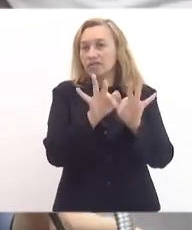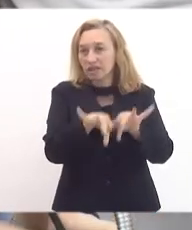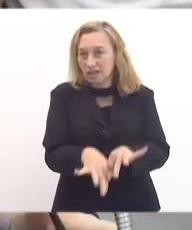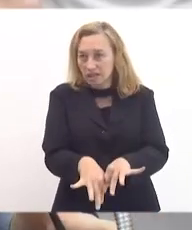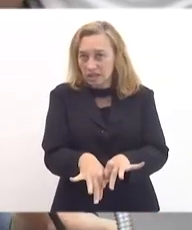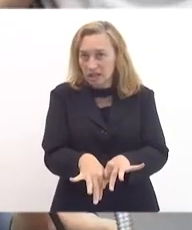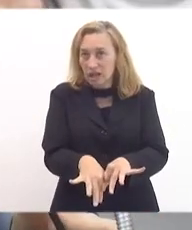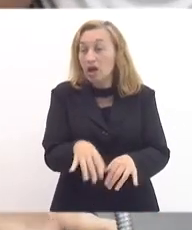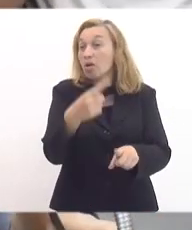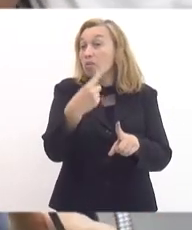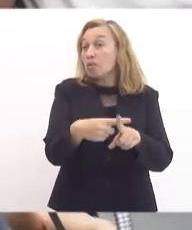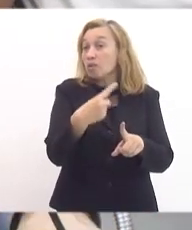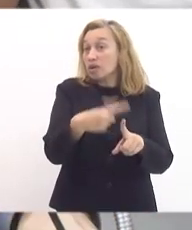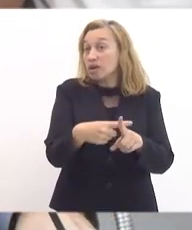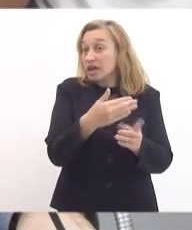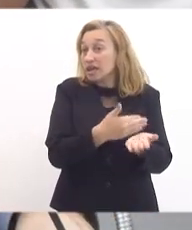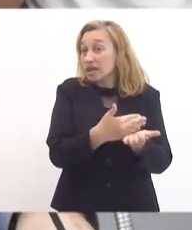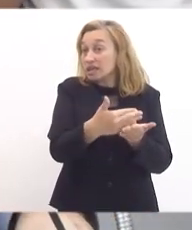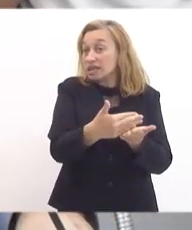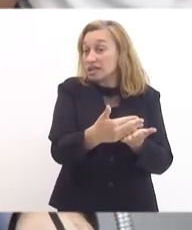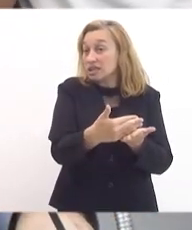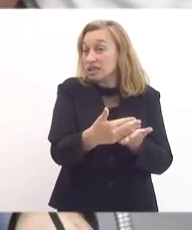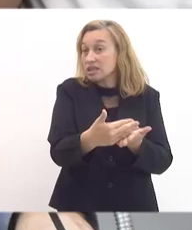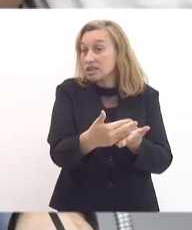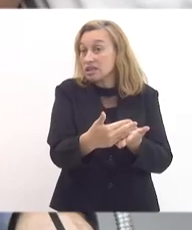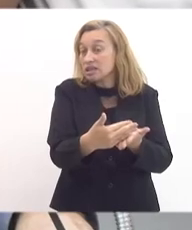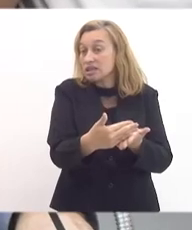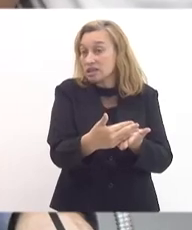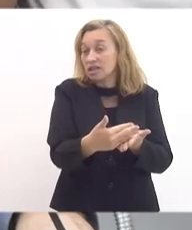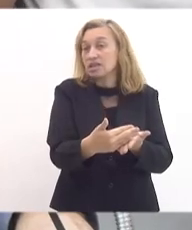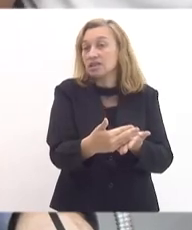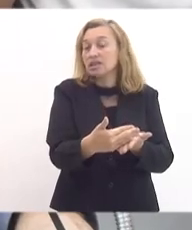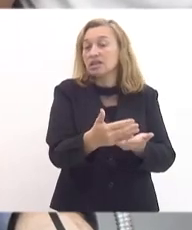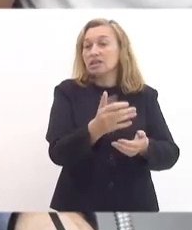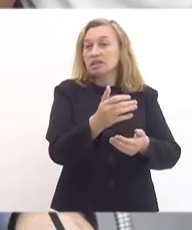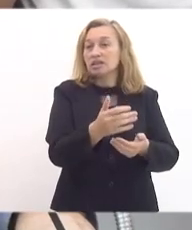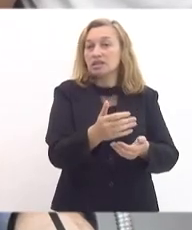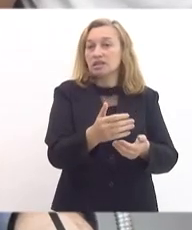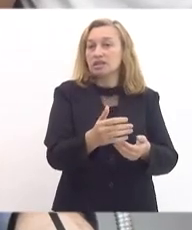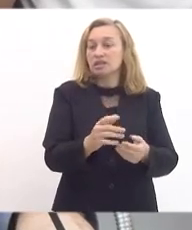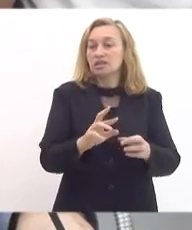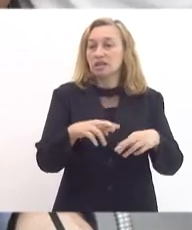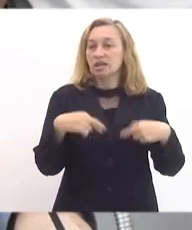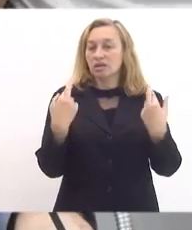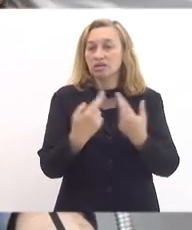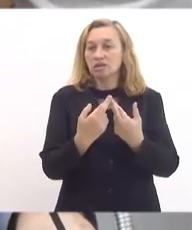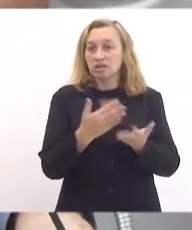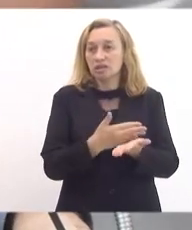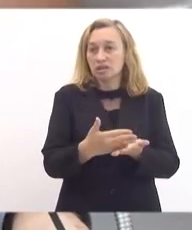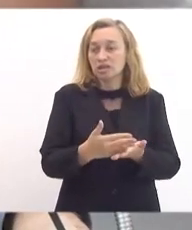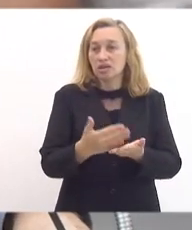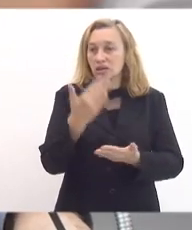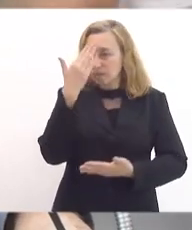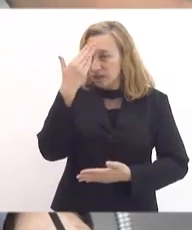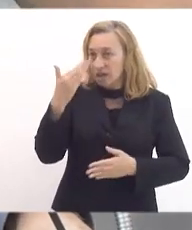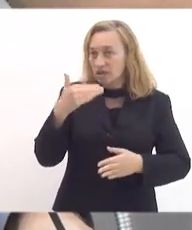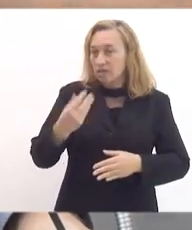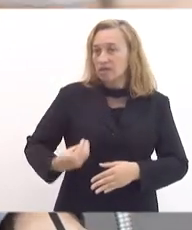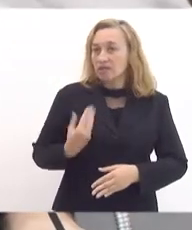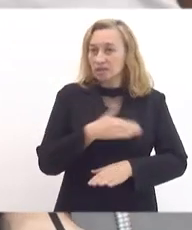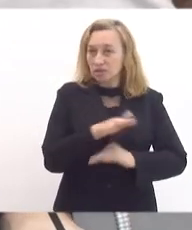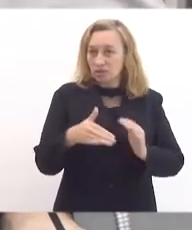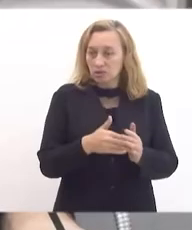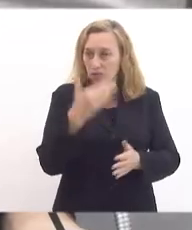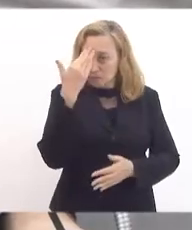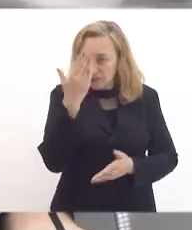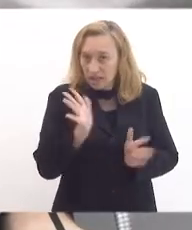encerrar porque inicia-se o expediente Inicial obrigado pela presença e a contribuição de todas